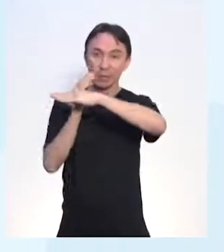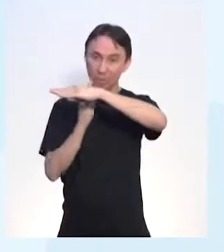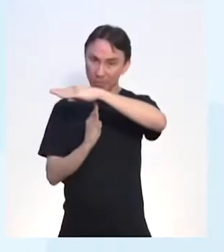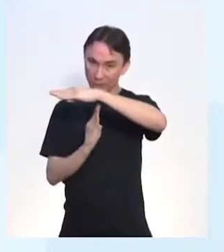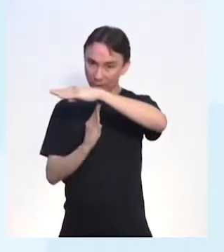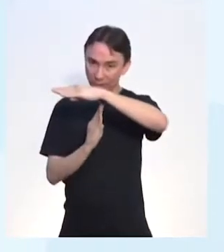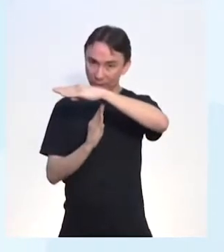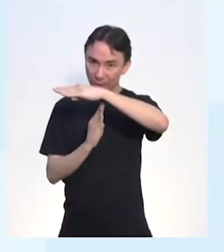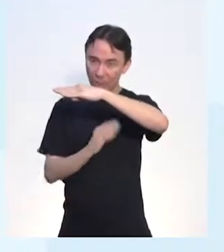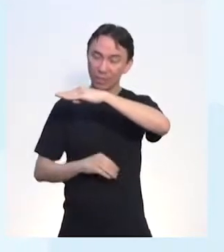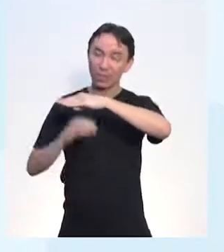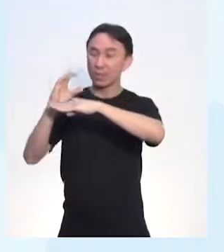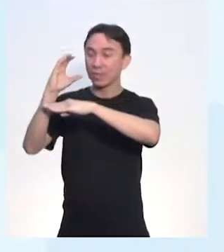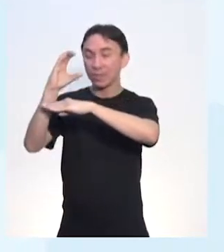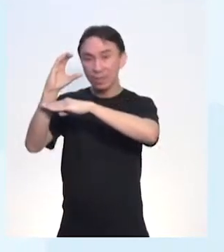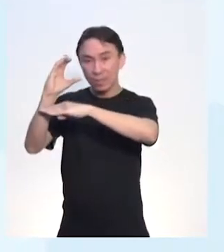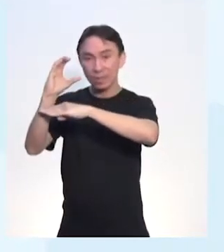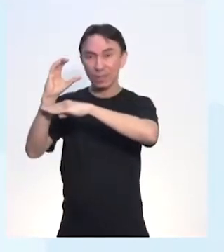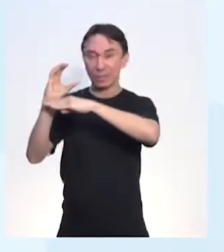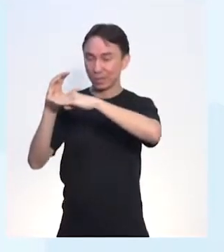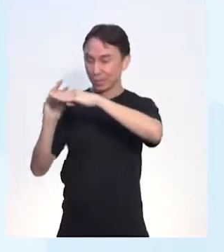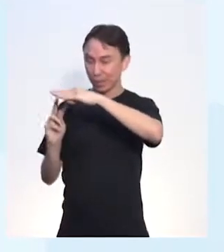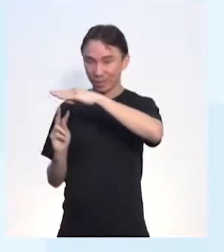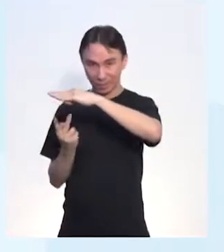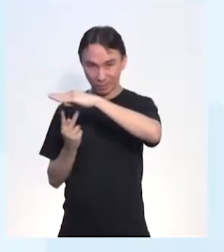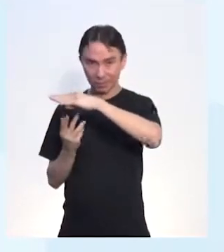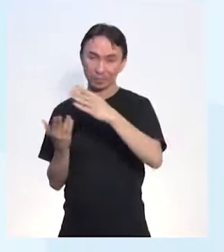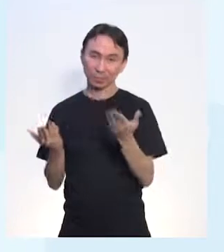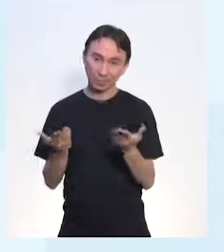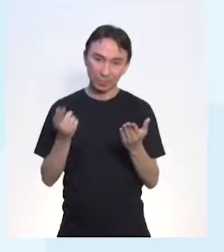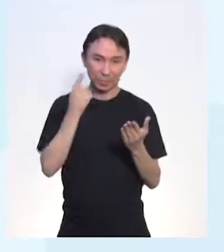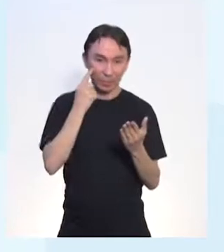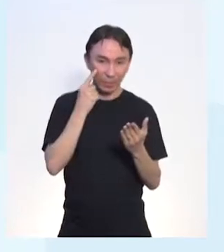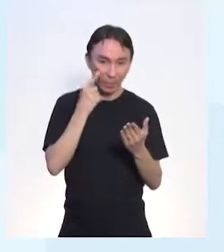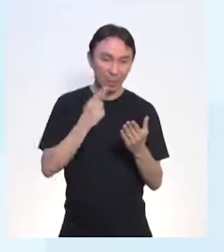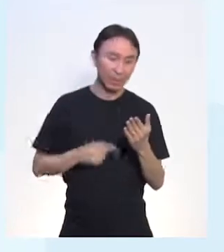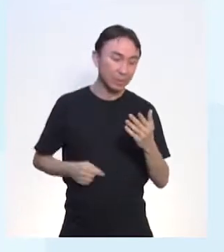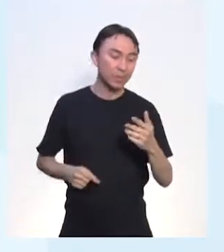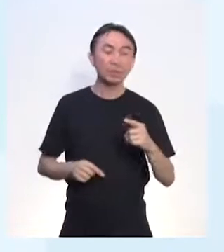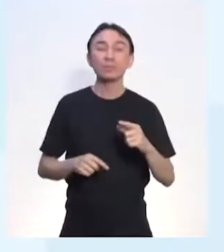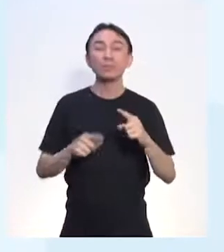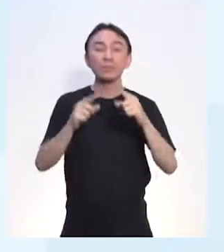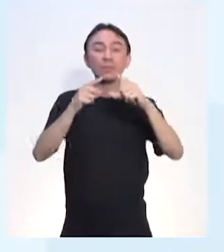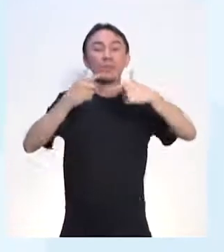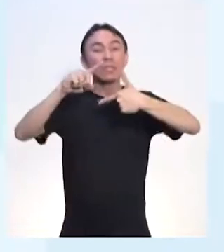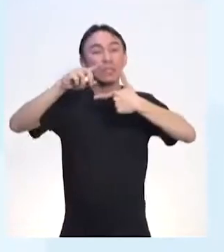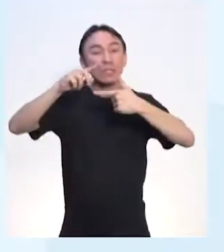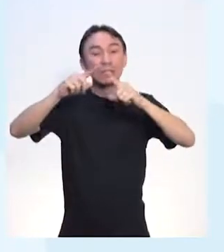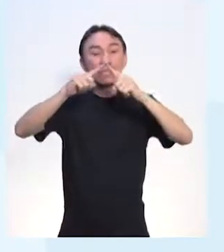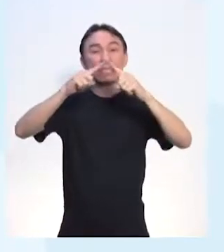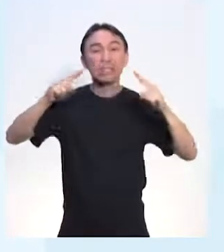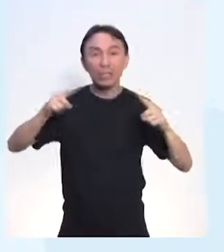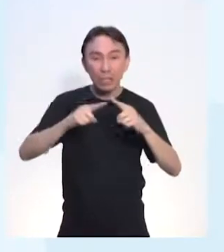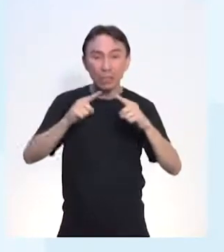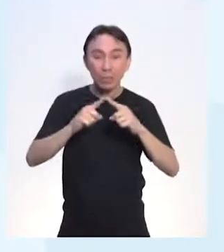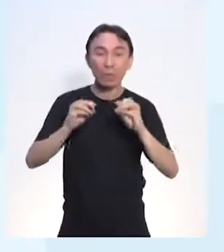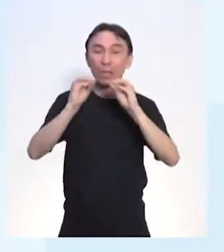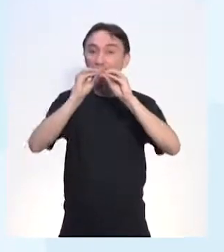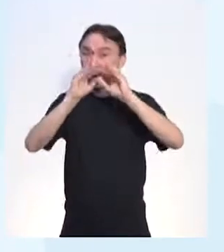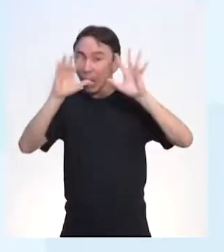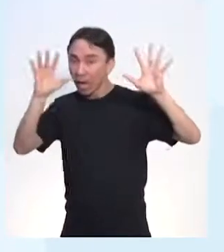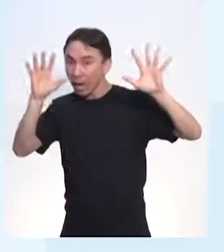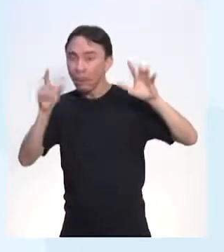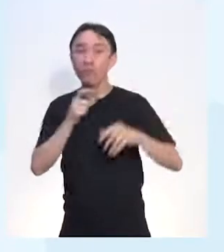a C sobre H. Então, vou relacionar o triângulo azul claro com o verde. A é